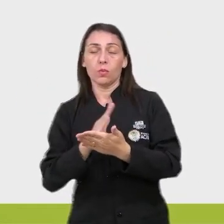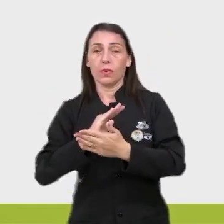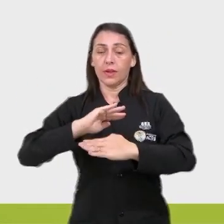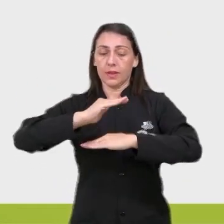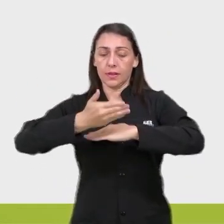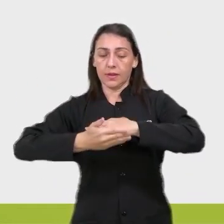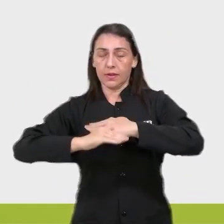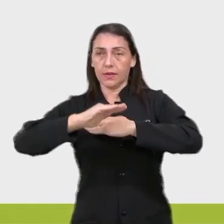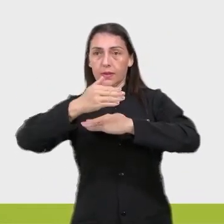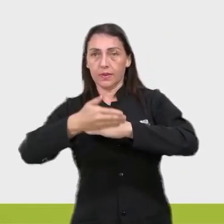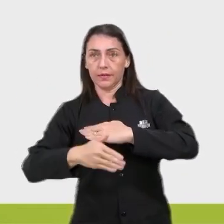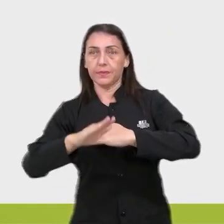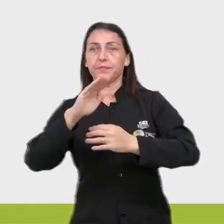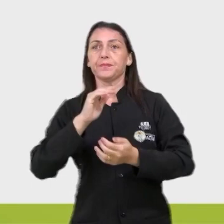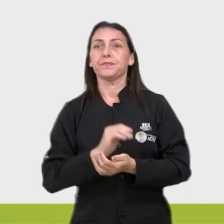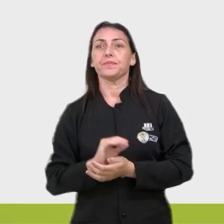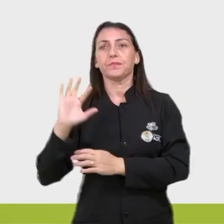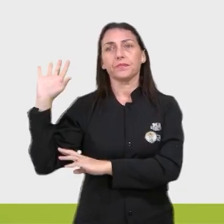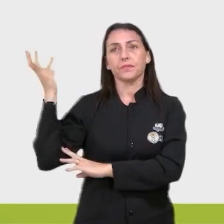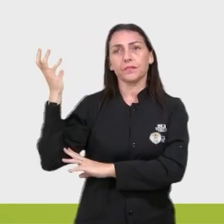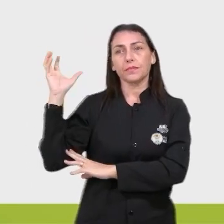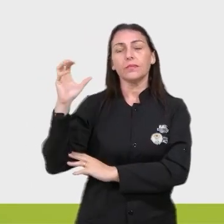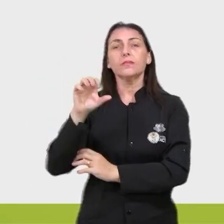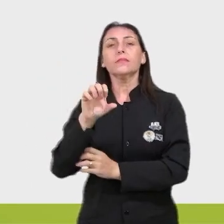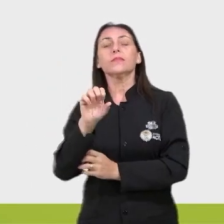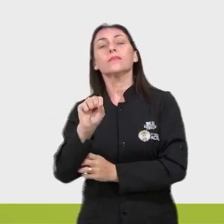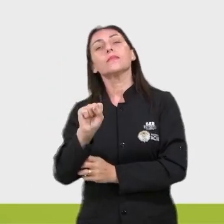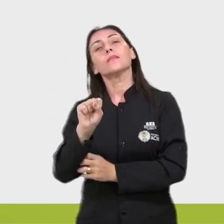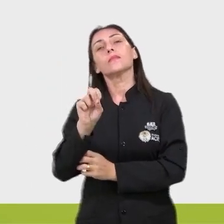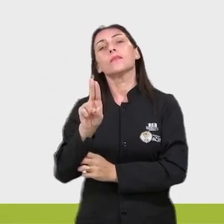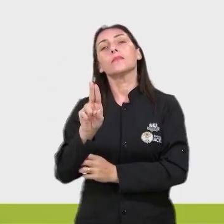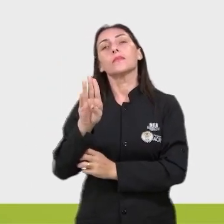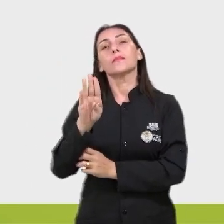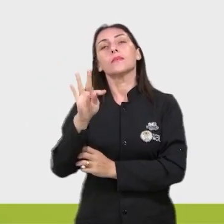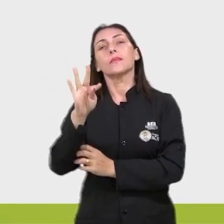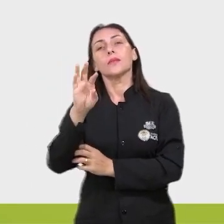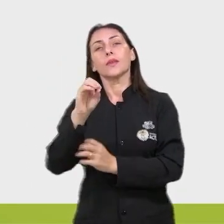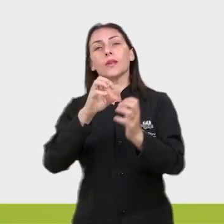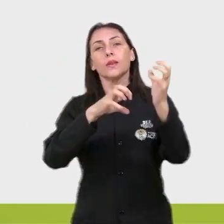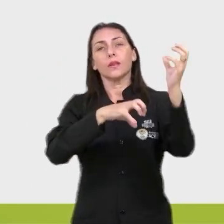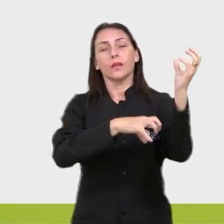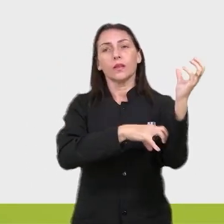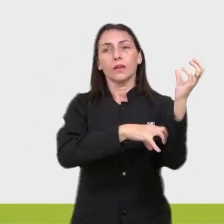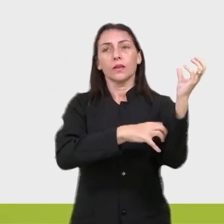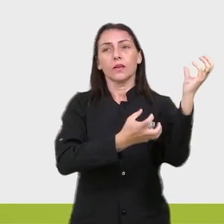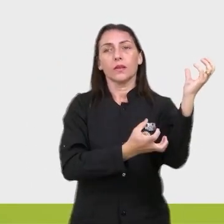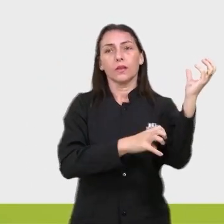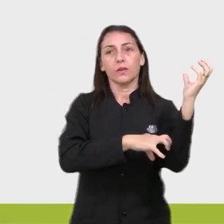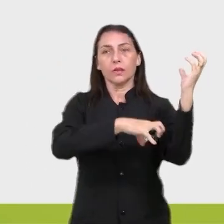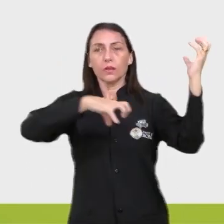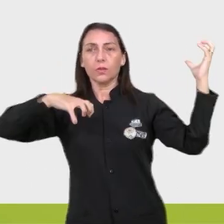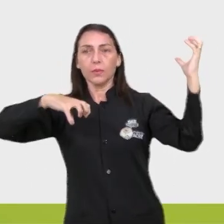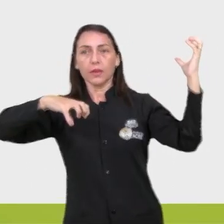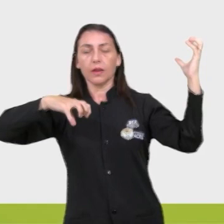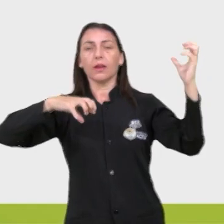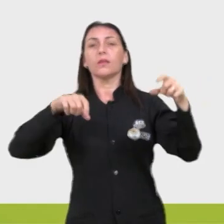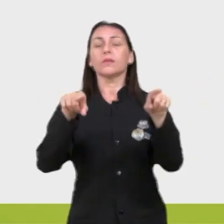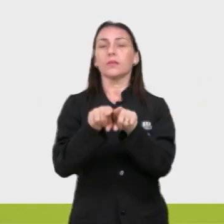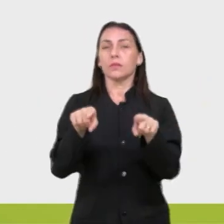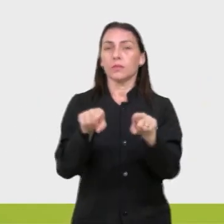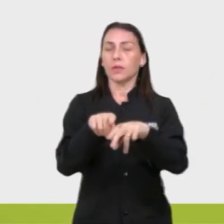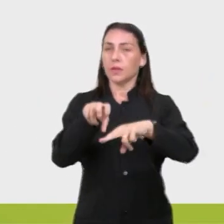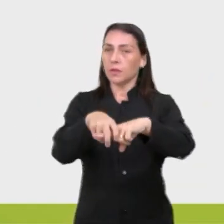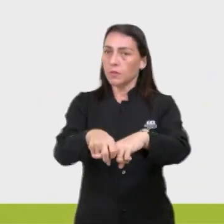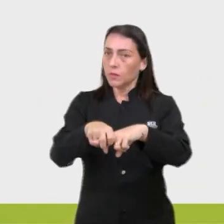na sua altimetria. Clima subtropical, que é um clima ali que está passando do trópico, tá? Então, por